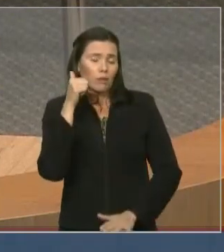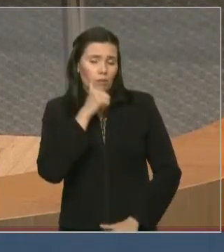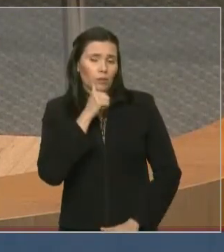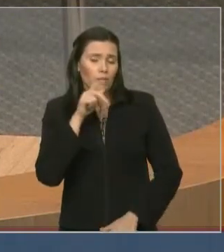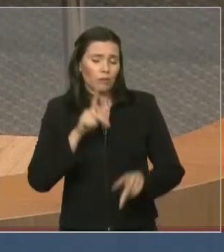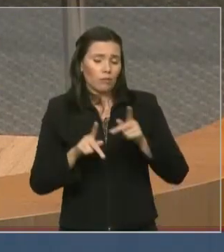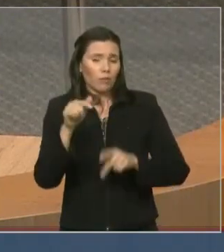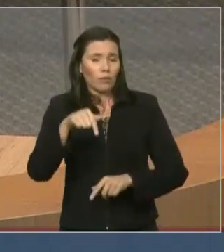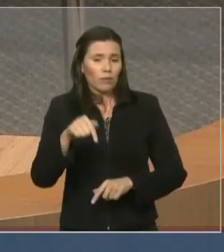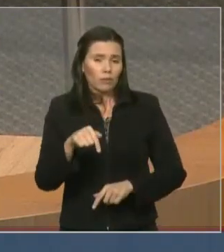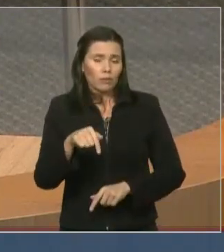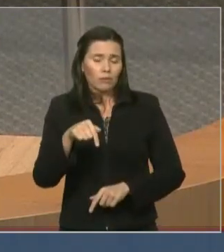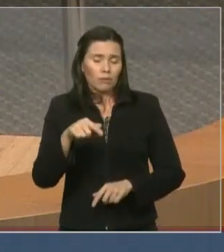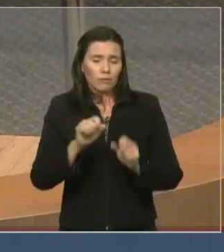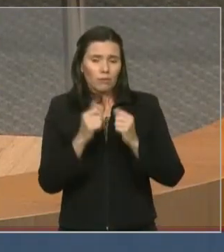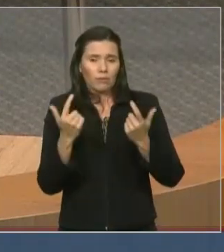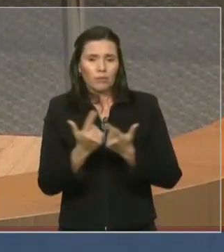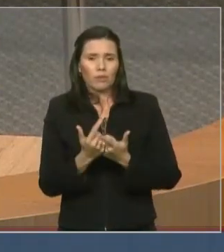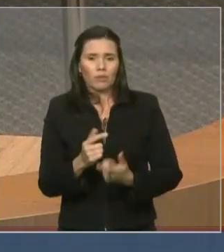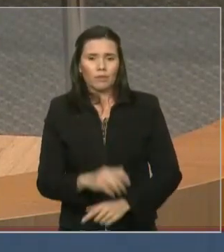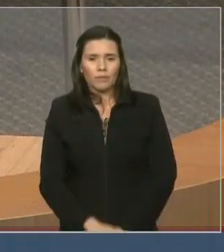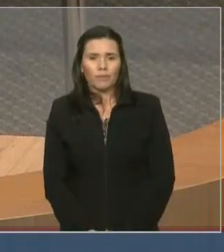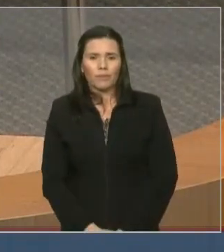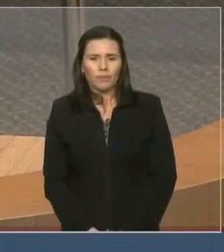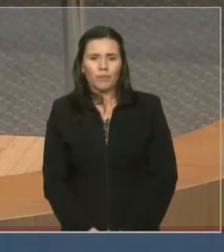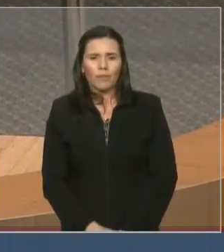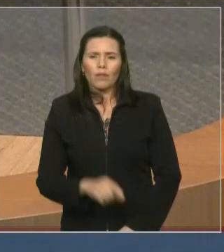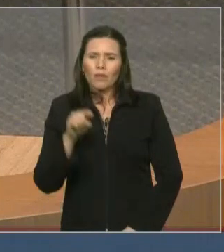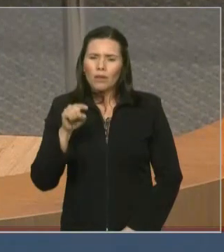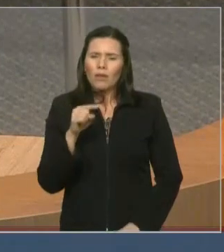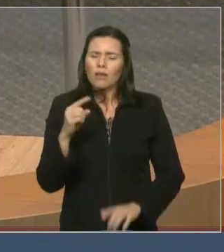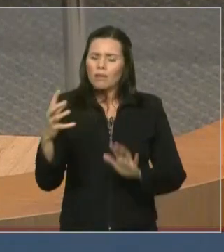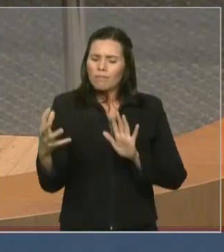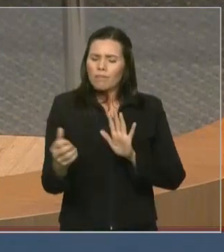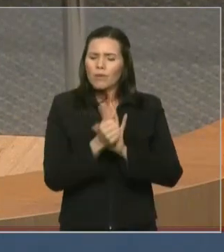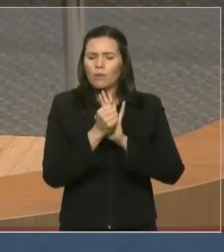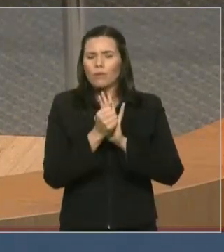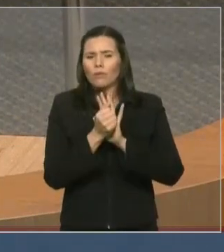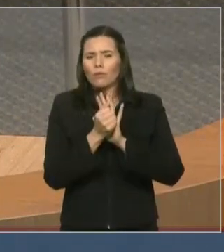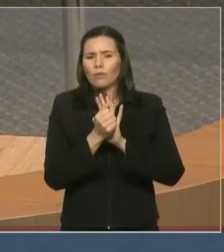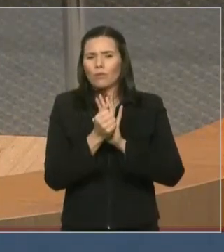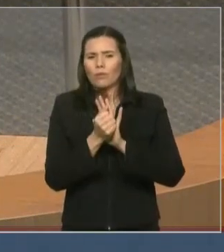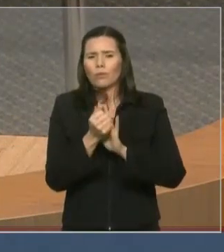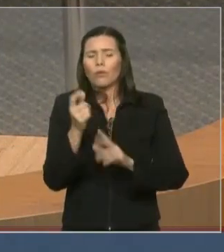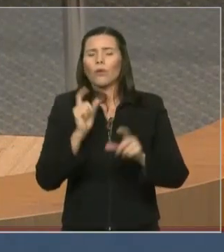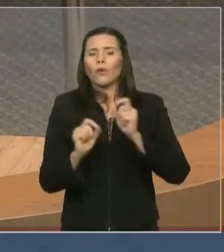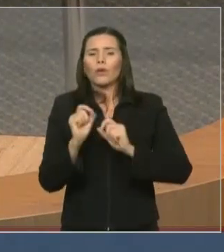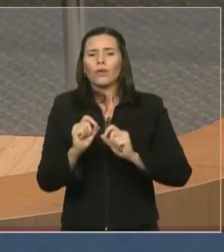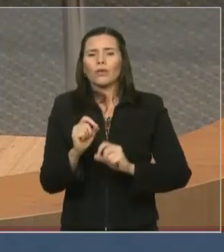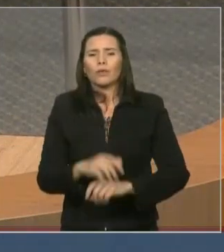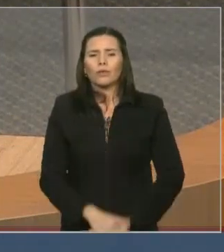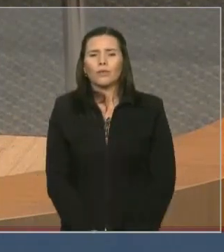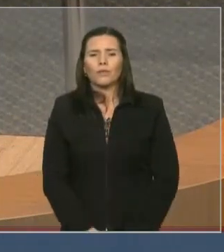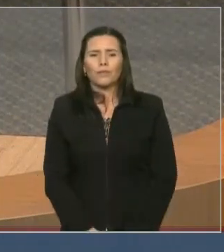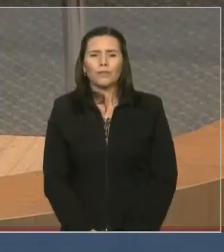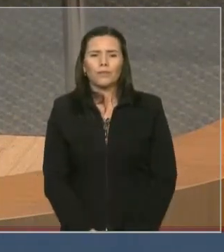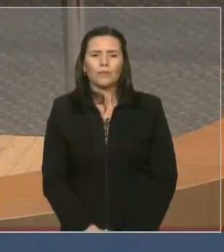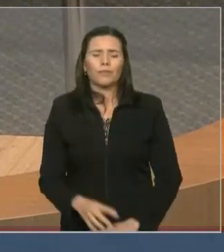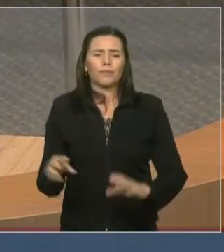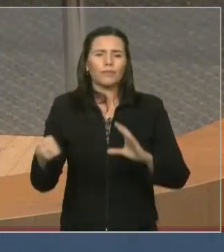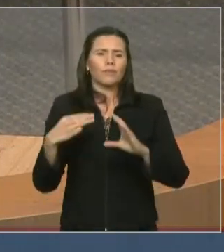do povo, humilde, que marcou a sua passagem por essa casa, mandando nosso Milton Coutinho